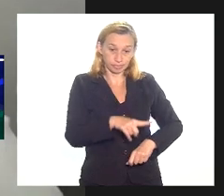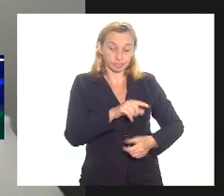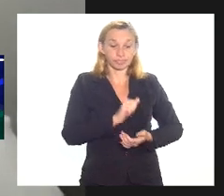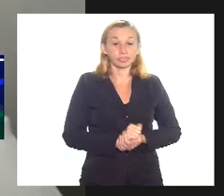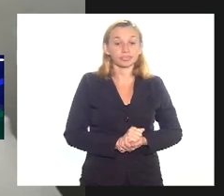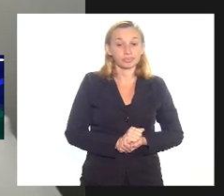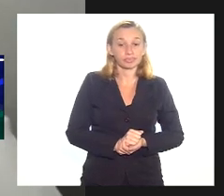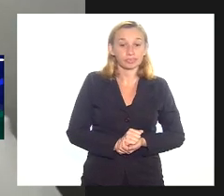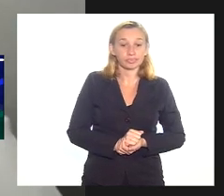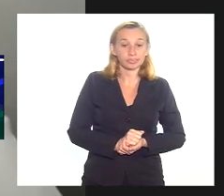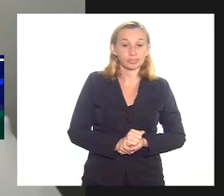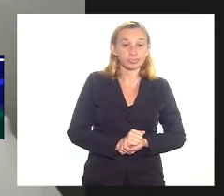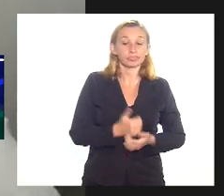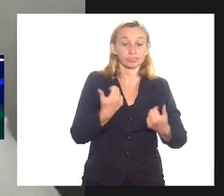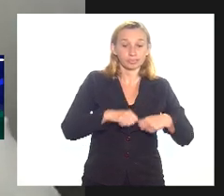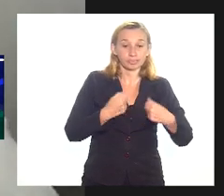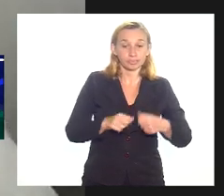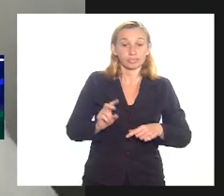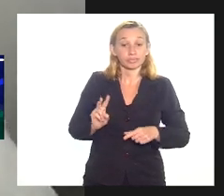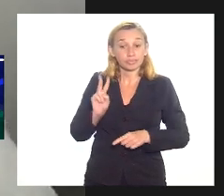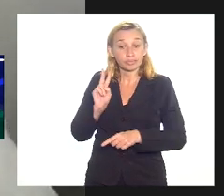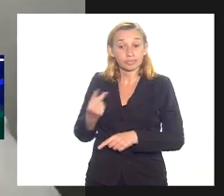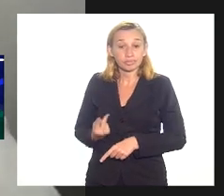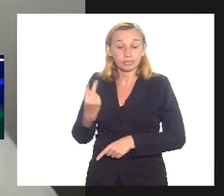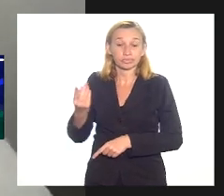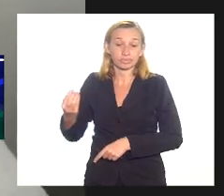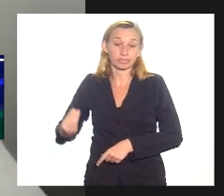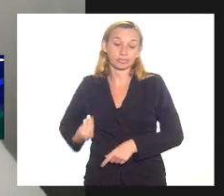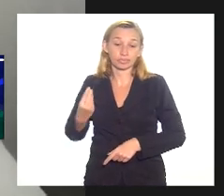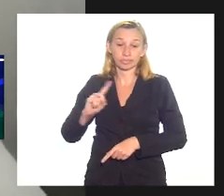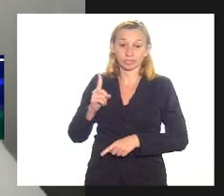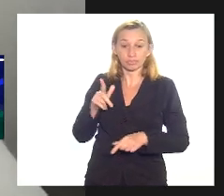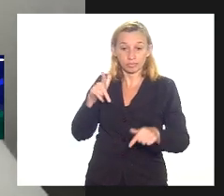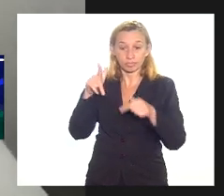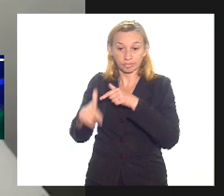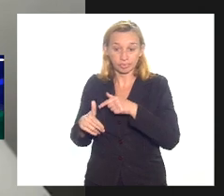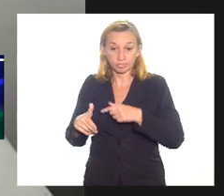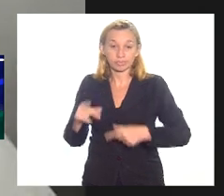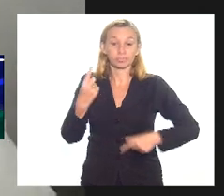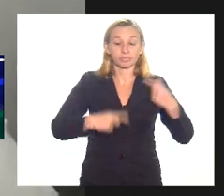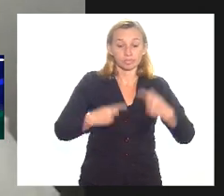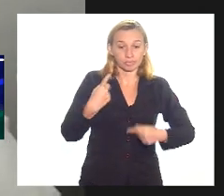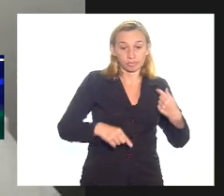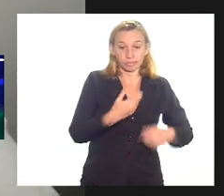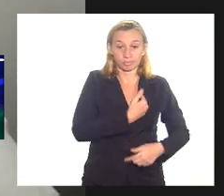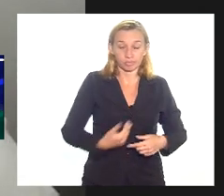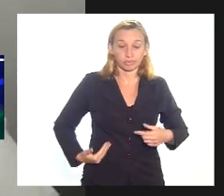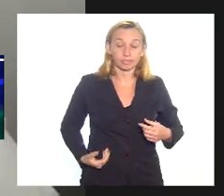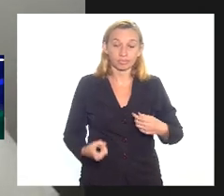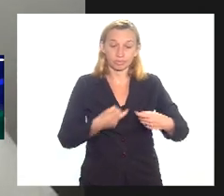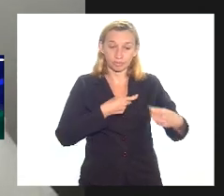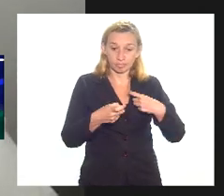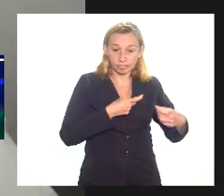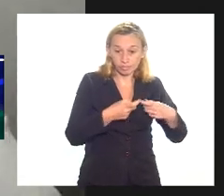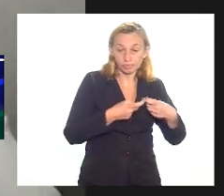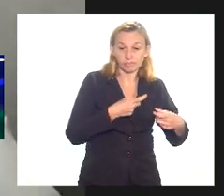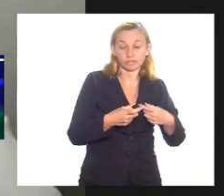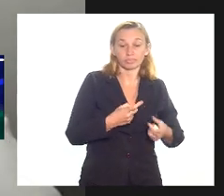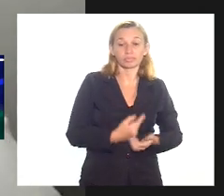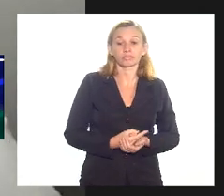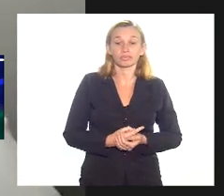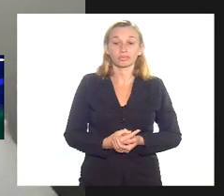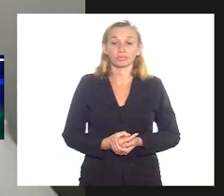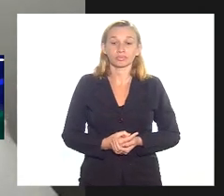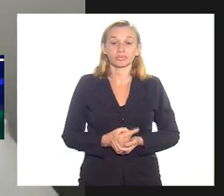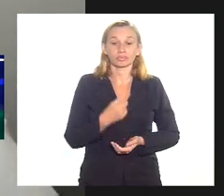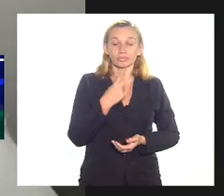ser preservar as vidas e não impor uma política pública de segurança que promova guerra, confronto e um